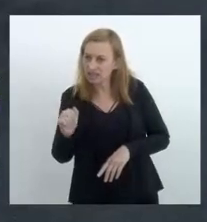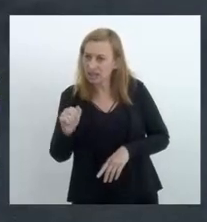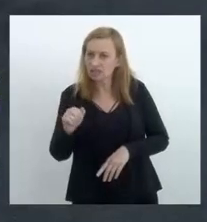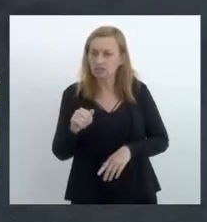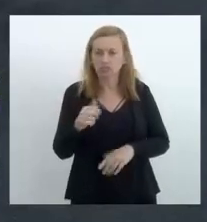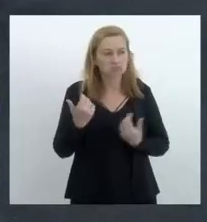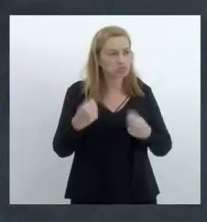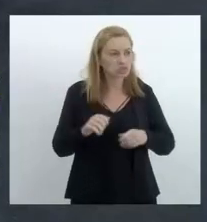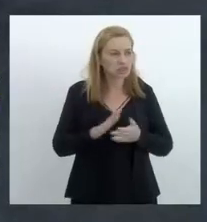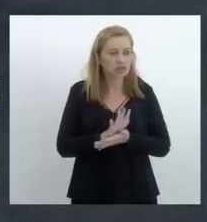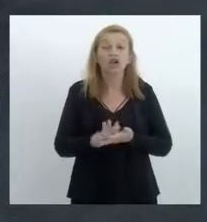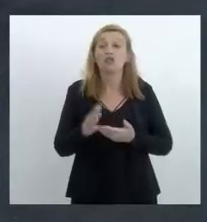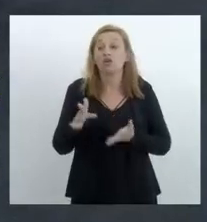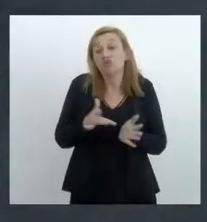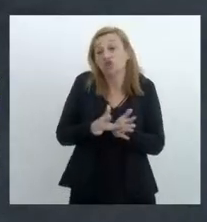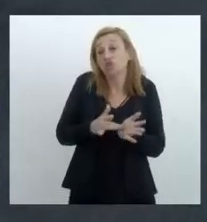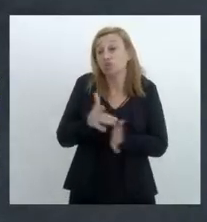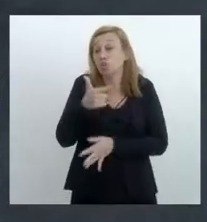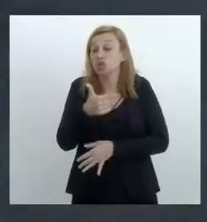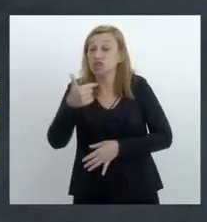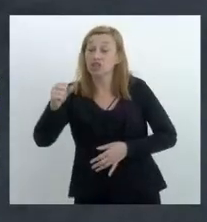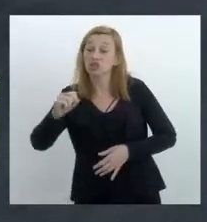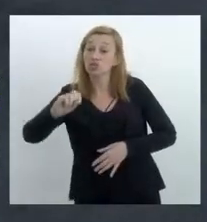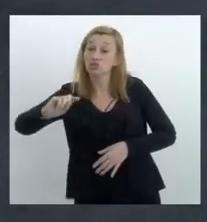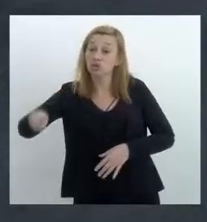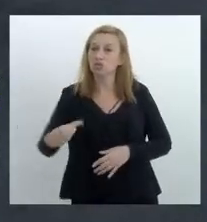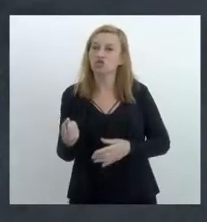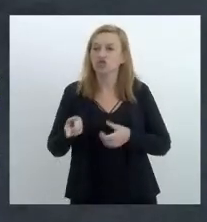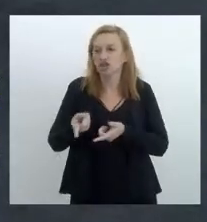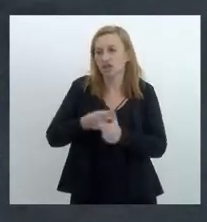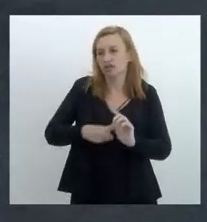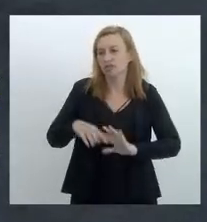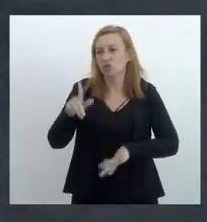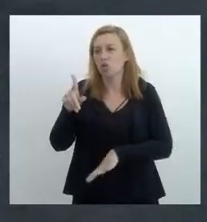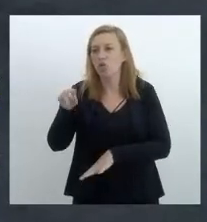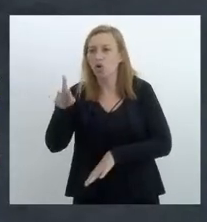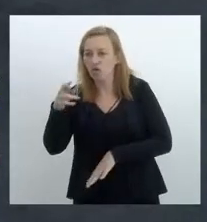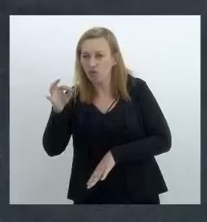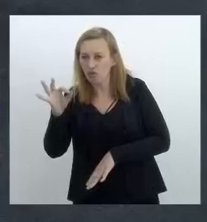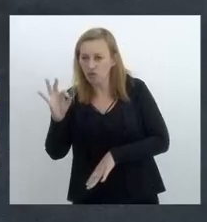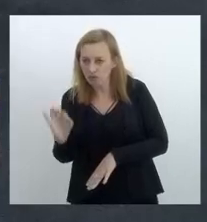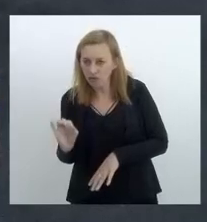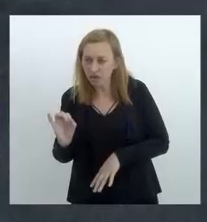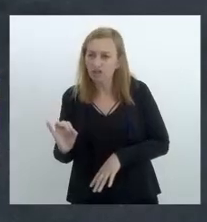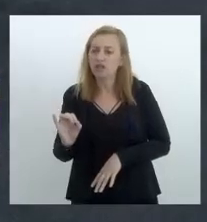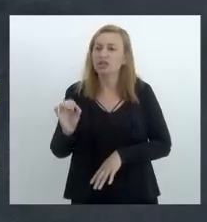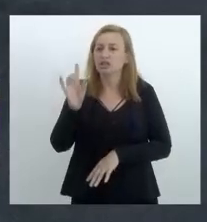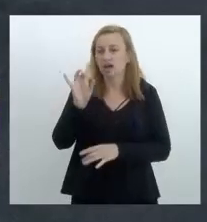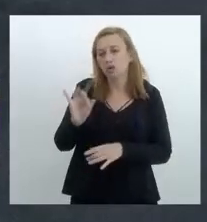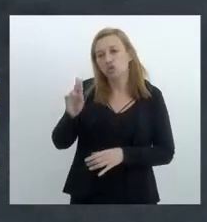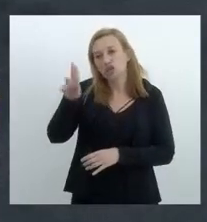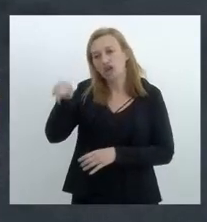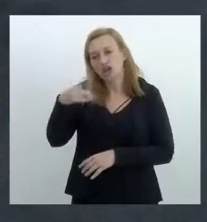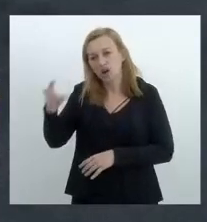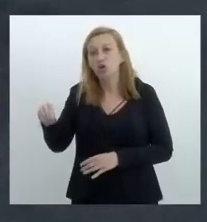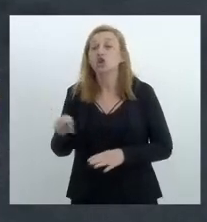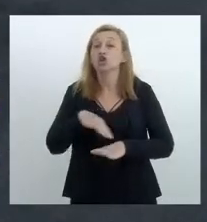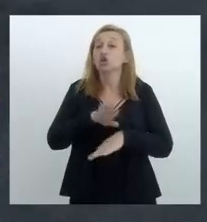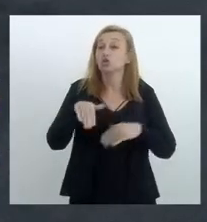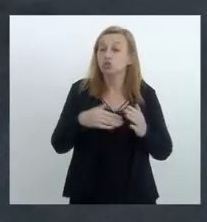precisa ser auditada, vamos fingir que são 200 bilhões mesmo que devemos aos cofres da União, vamos fingir também que todas as normativas